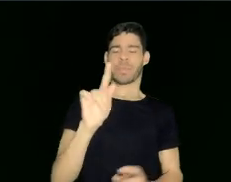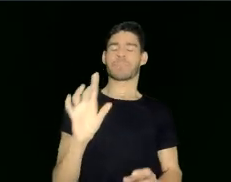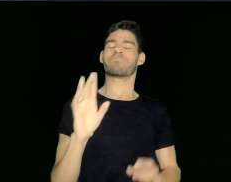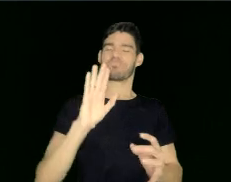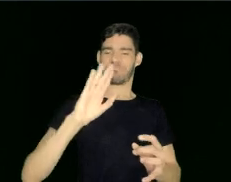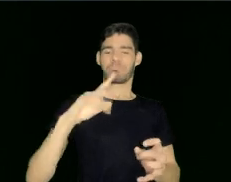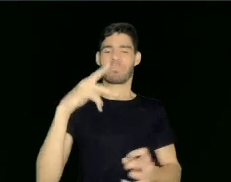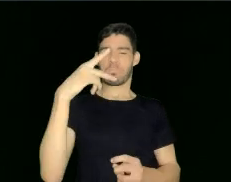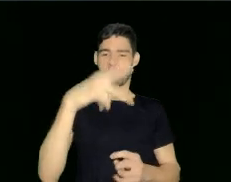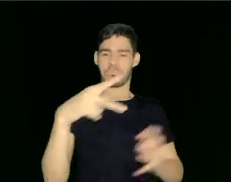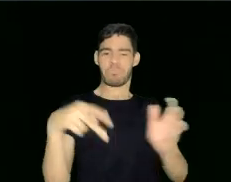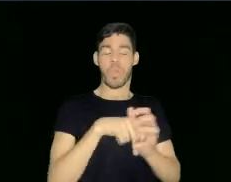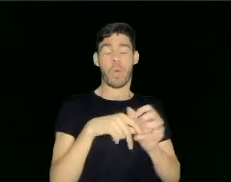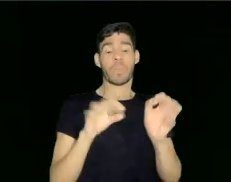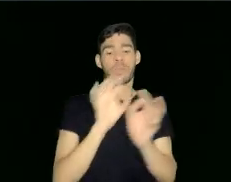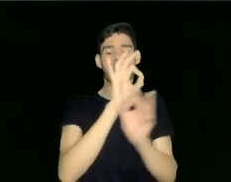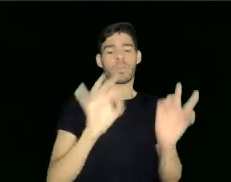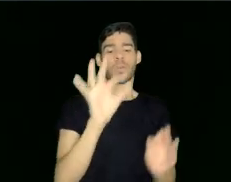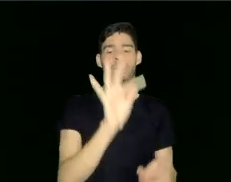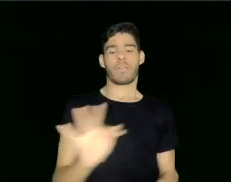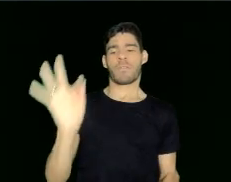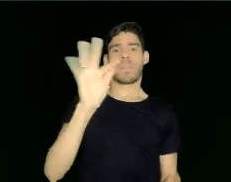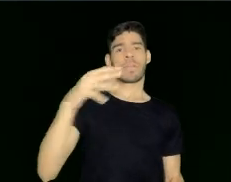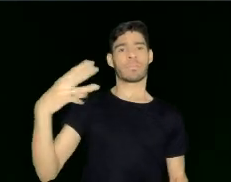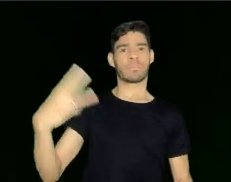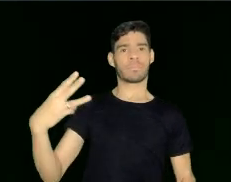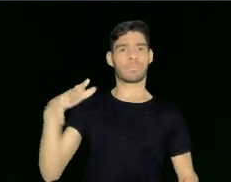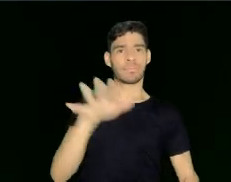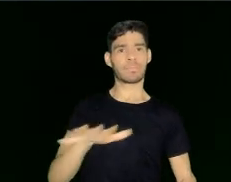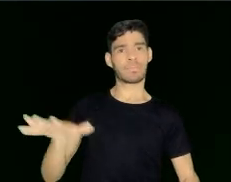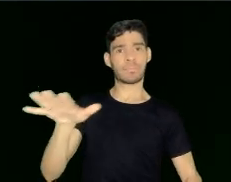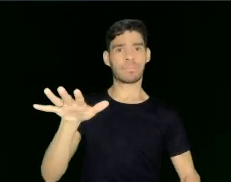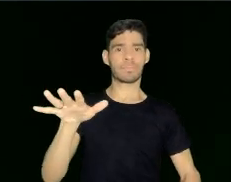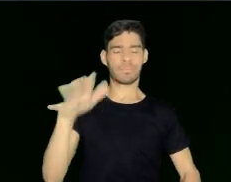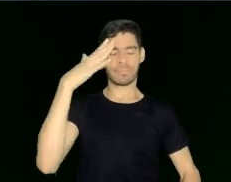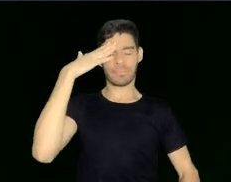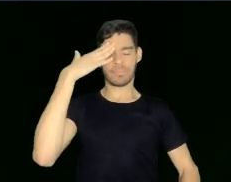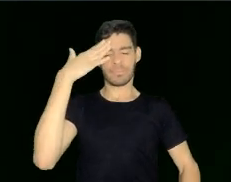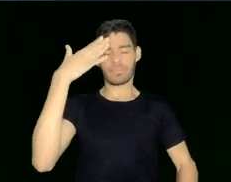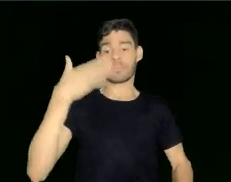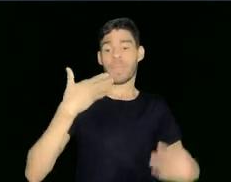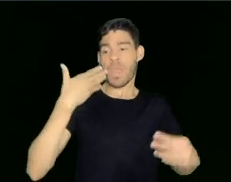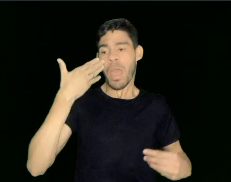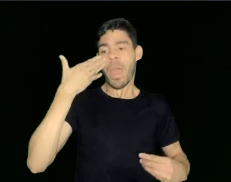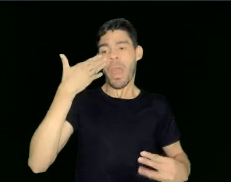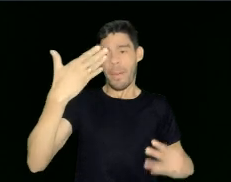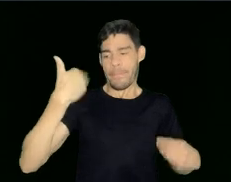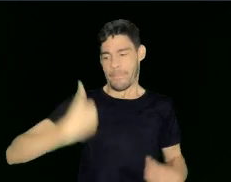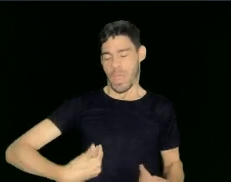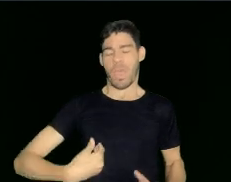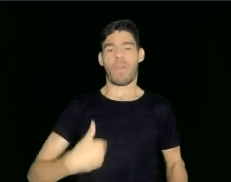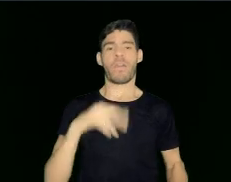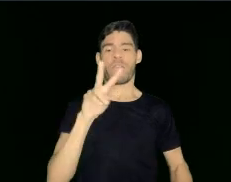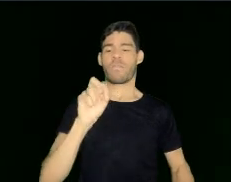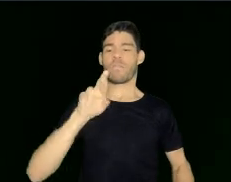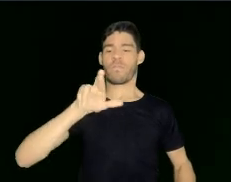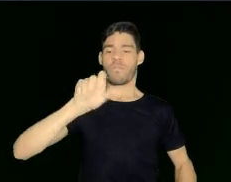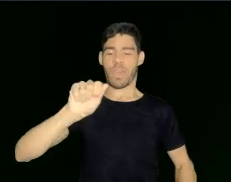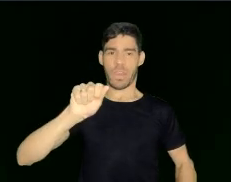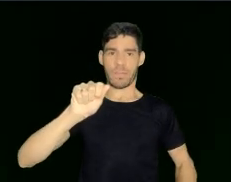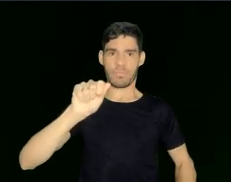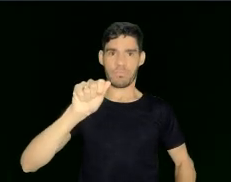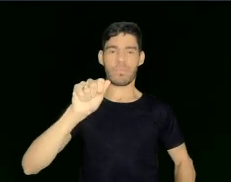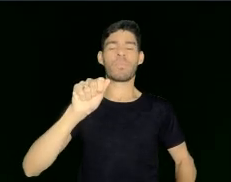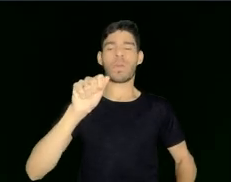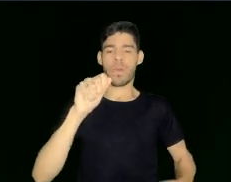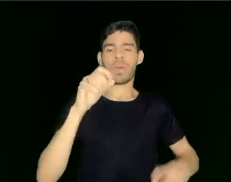que integra o espaço EMAG Conecta da Escola de Magistrados da Justiça Federal da Terceira Região. Quero me apresentar, sou